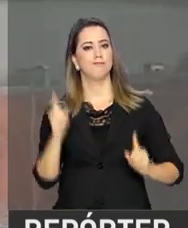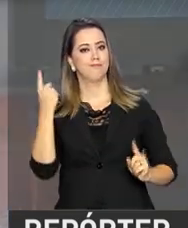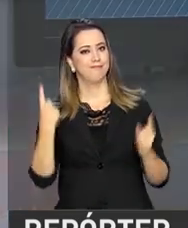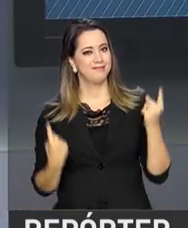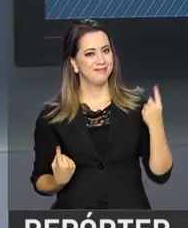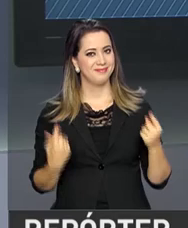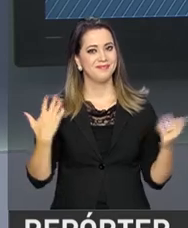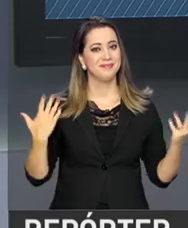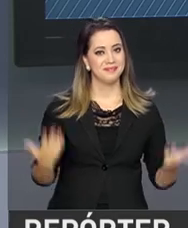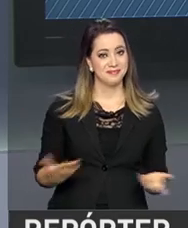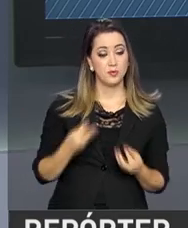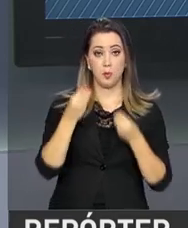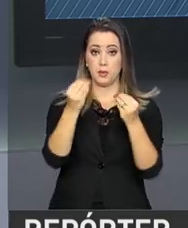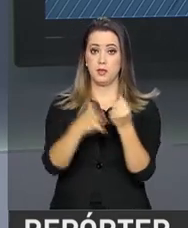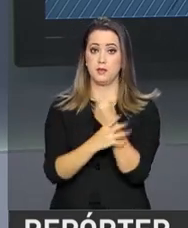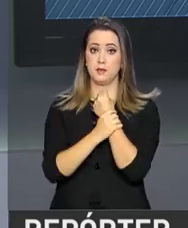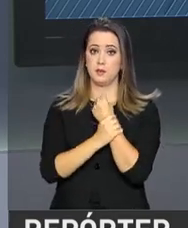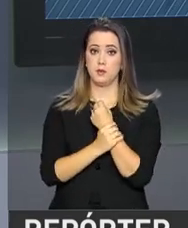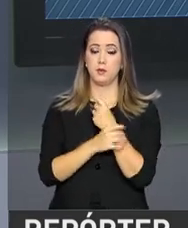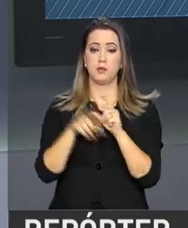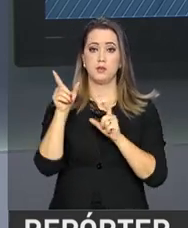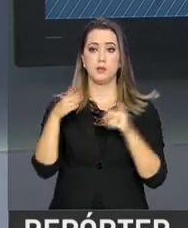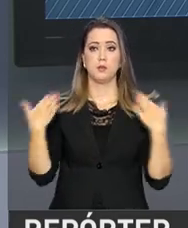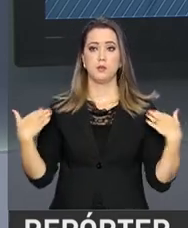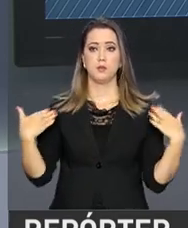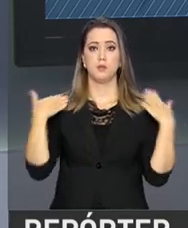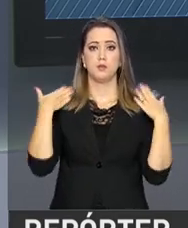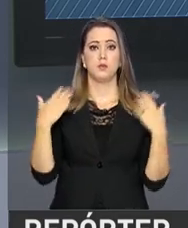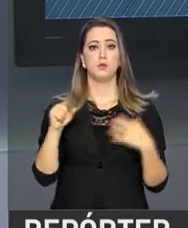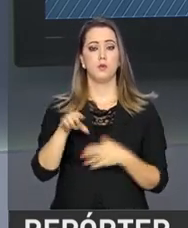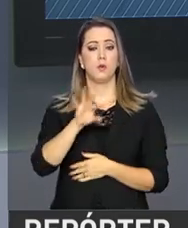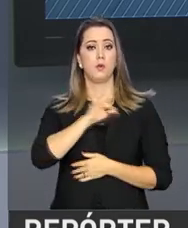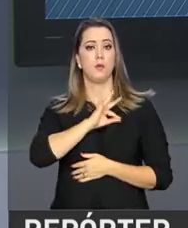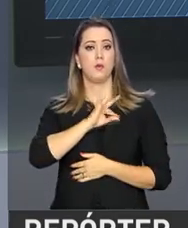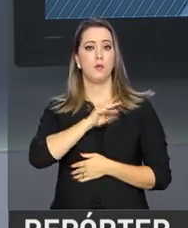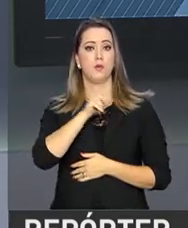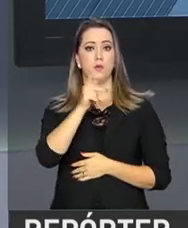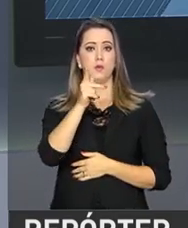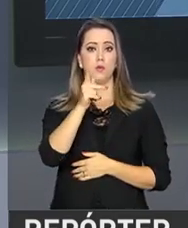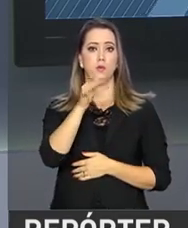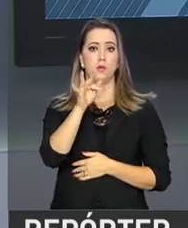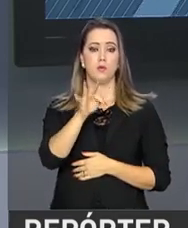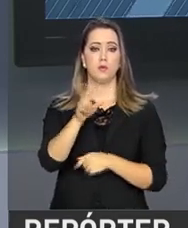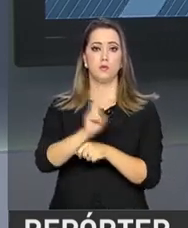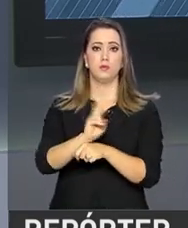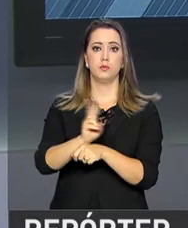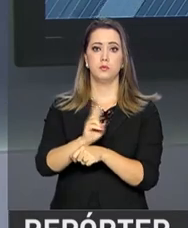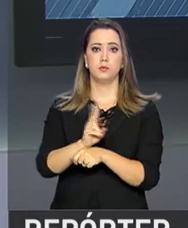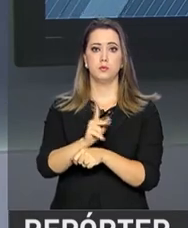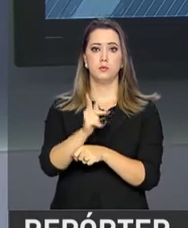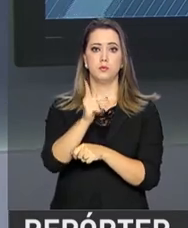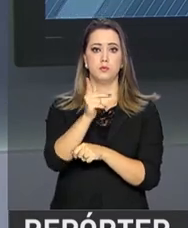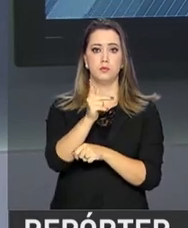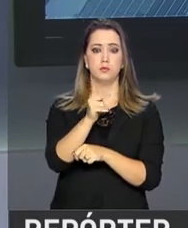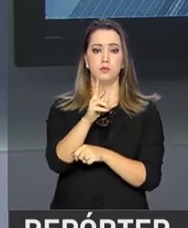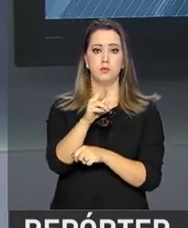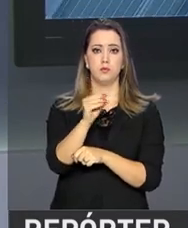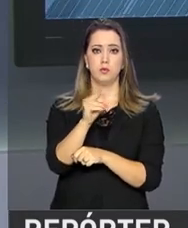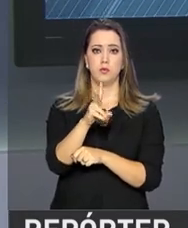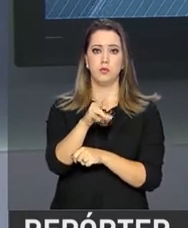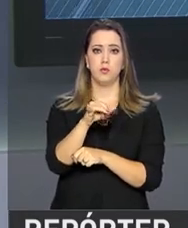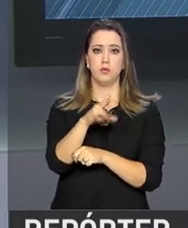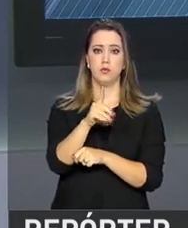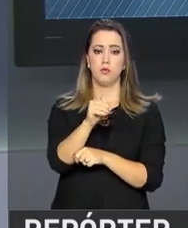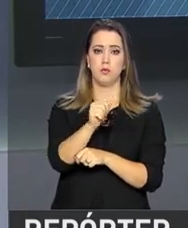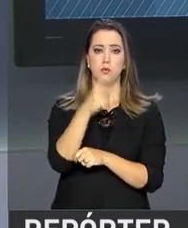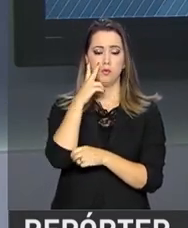E para garantir a segurança dos motoristas, a Polícia Federal realiza a Operação Rodovida. O repórter Pablo